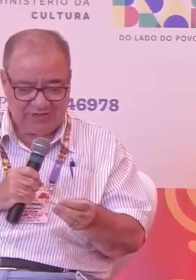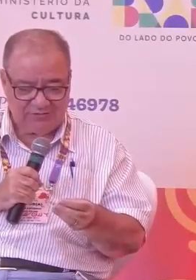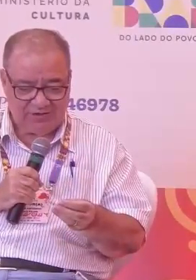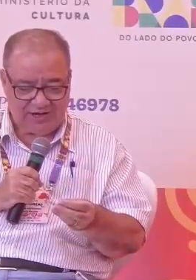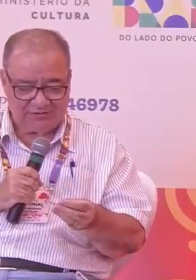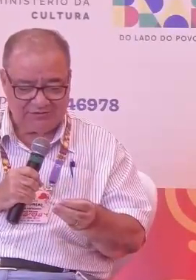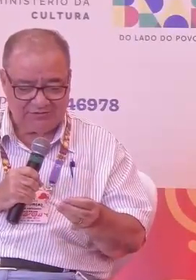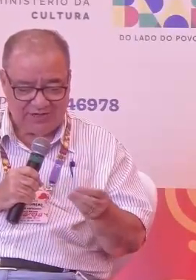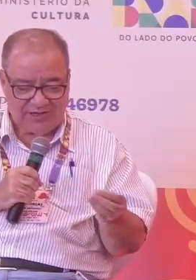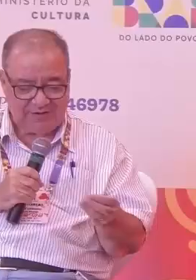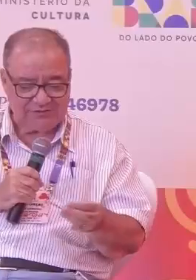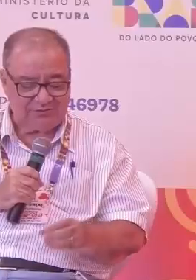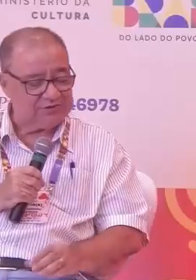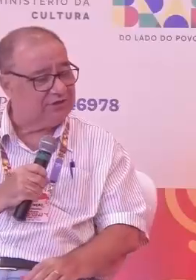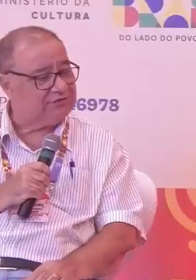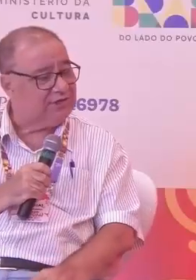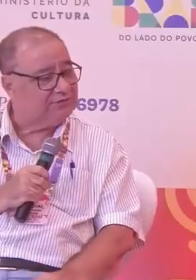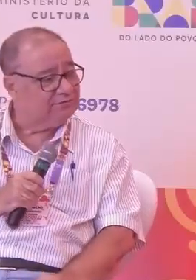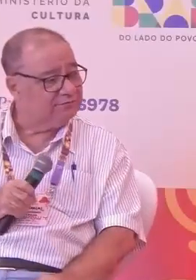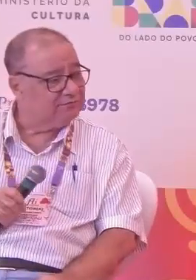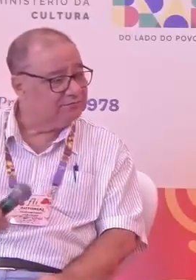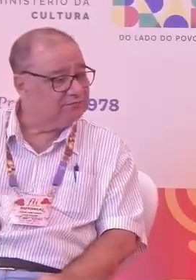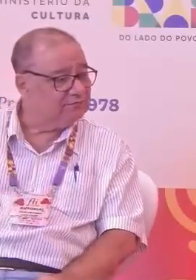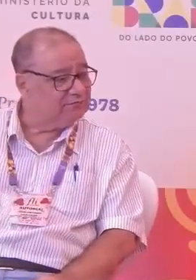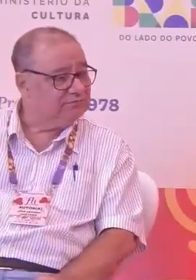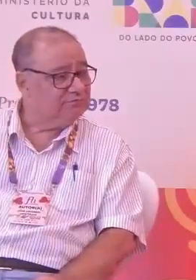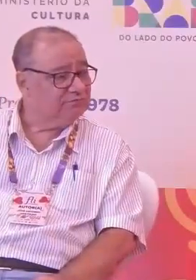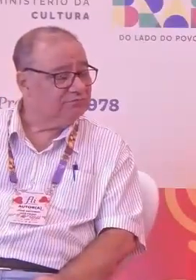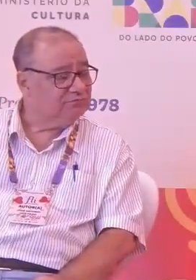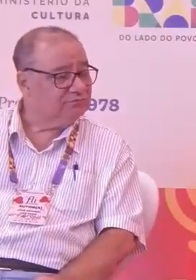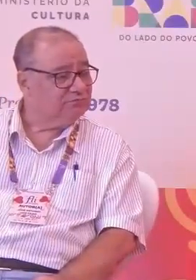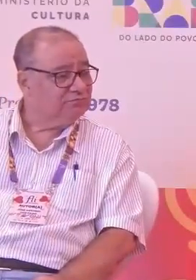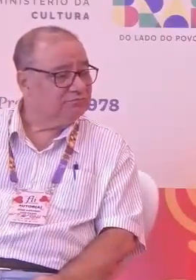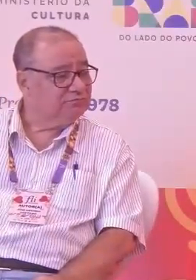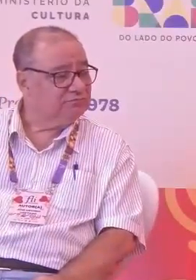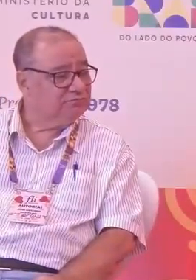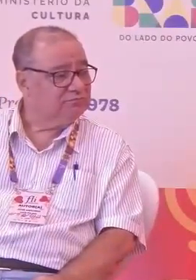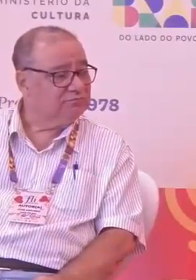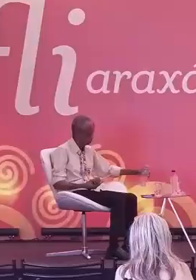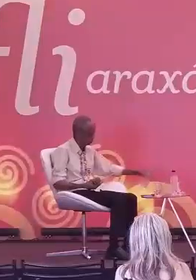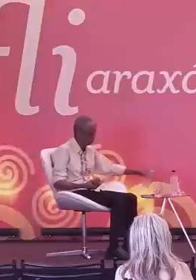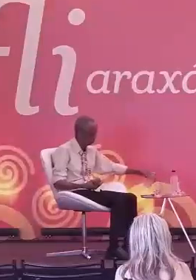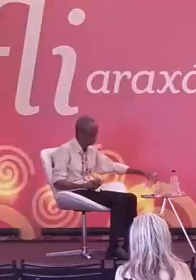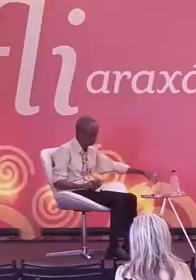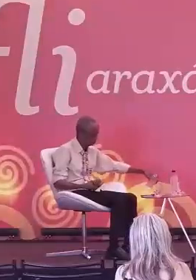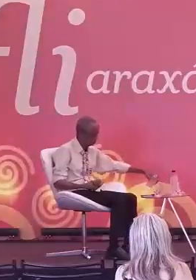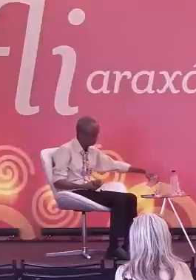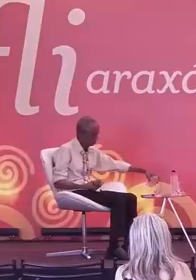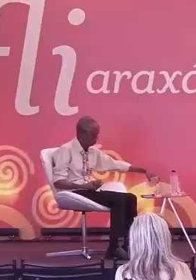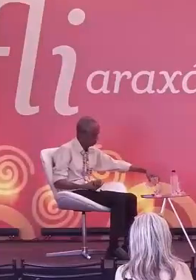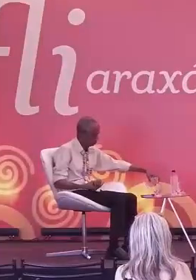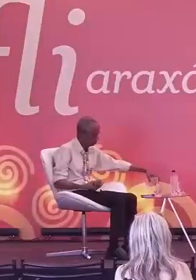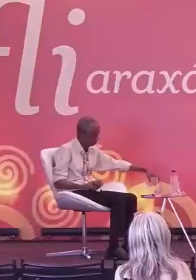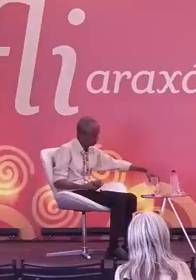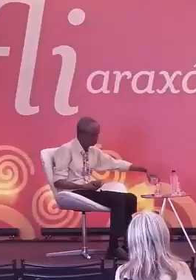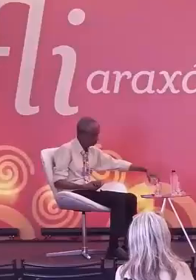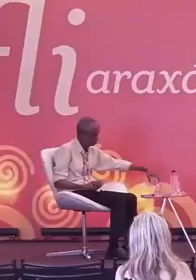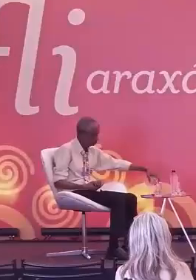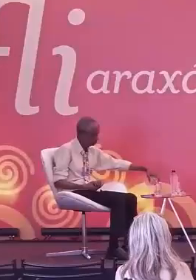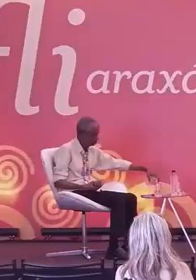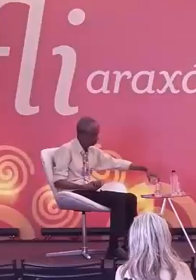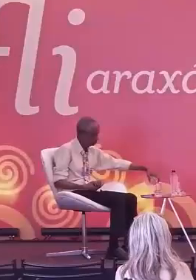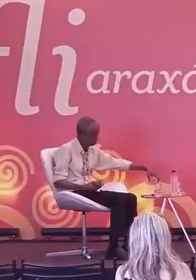escala de prioridade no rádio? O que é mais importante, Caio? Olha, Zé, eu percebo que lá na